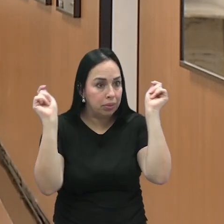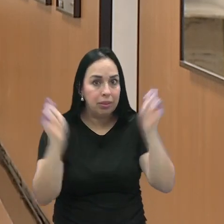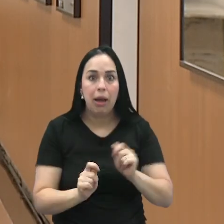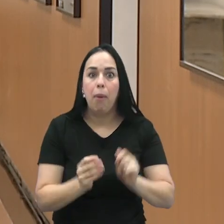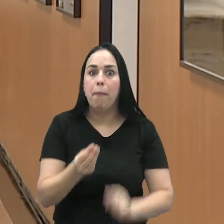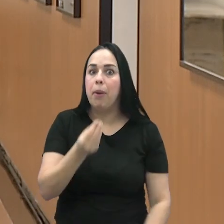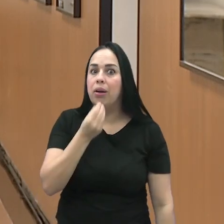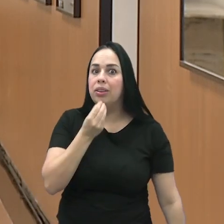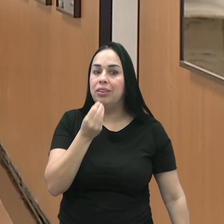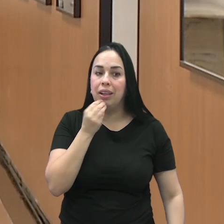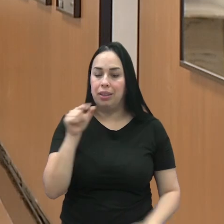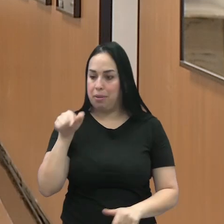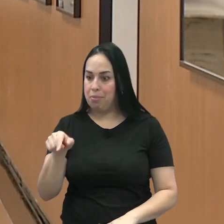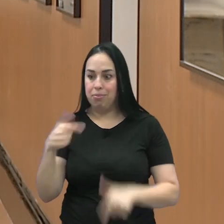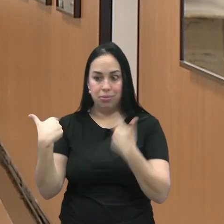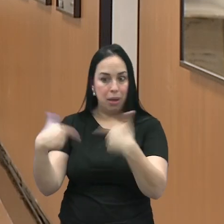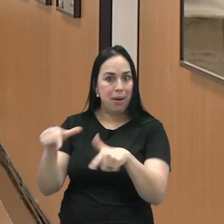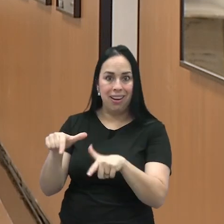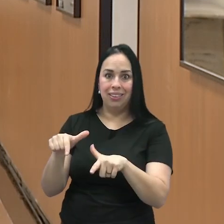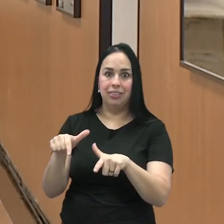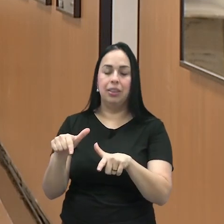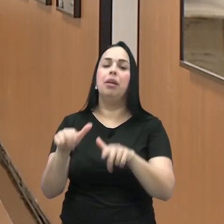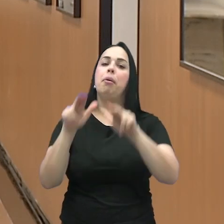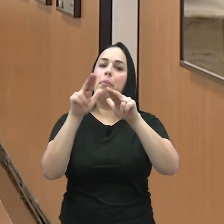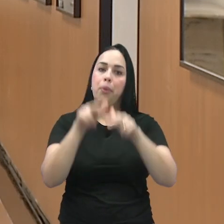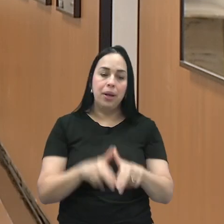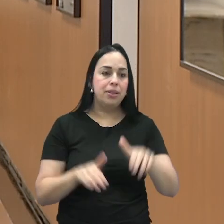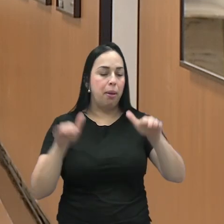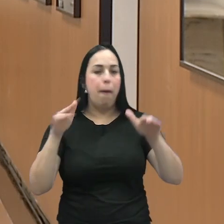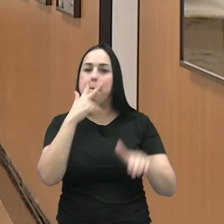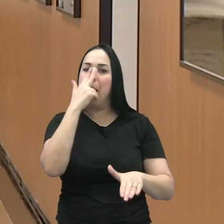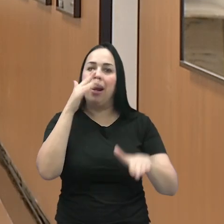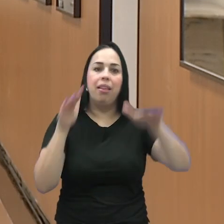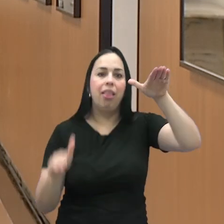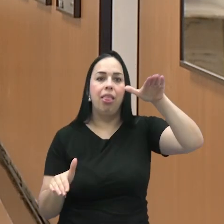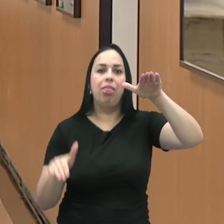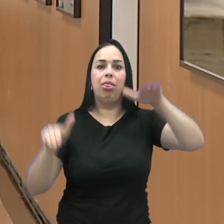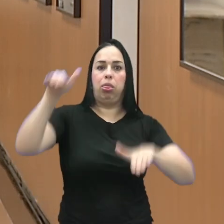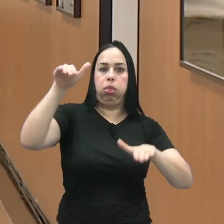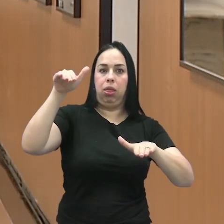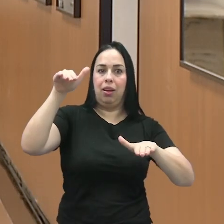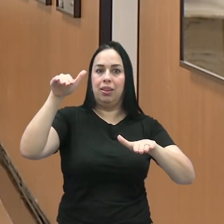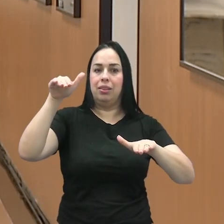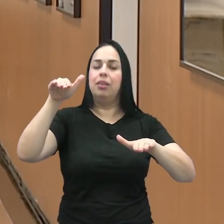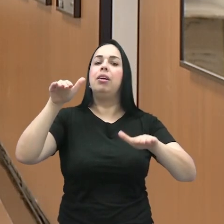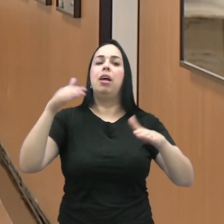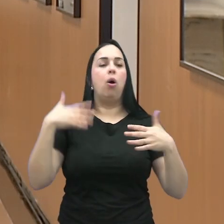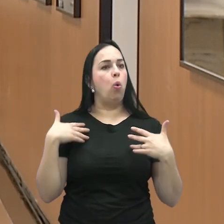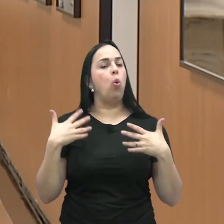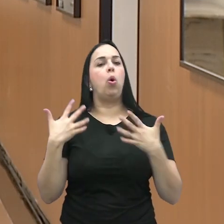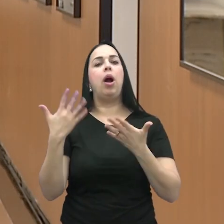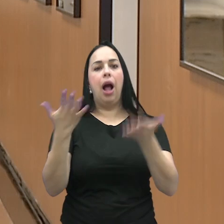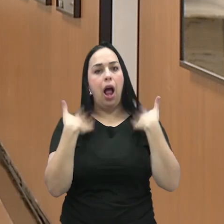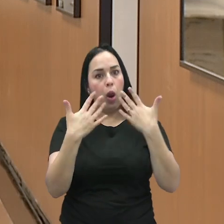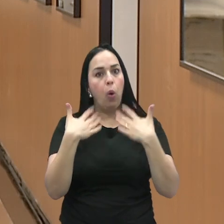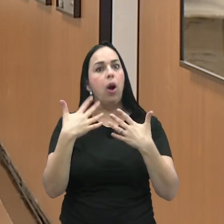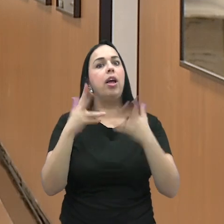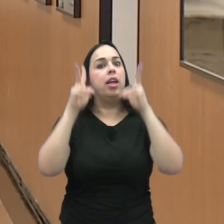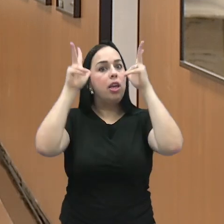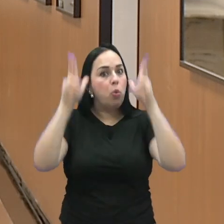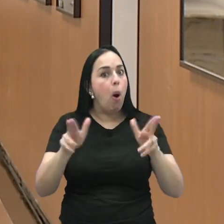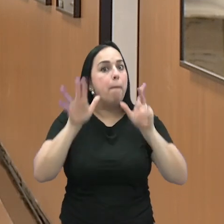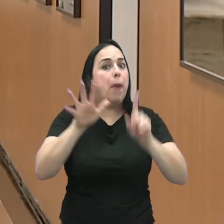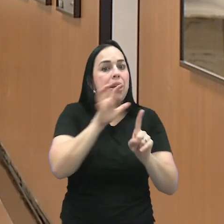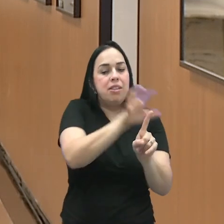tem esse privilégio. É isso que chamamos de desigualdade climática. O mesmo calor, mas com impactos muito diferentes